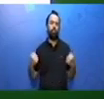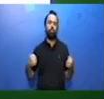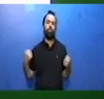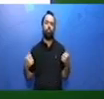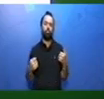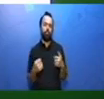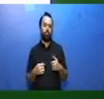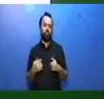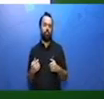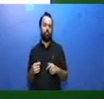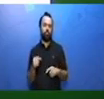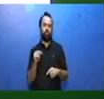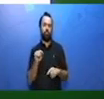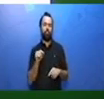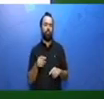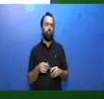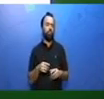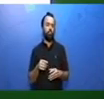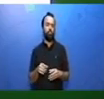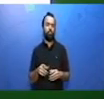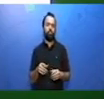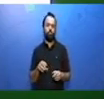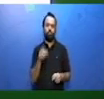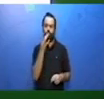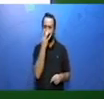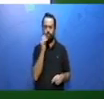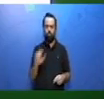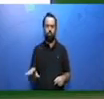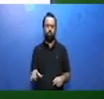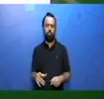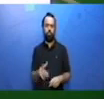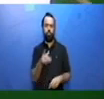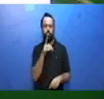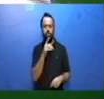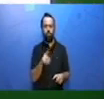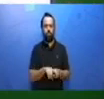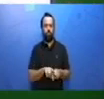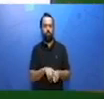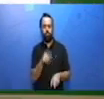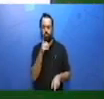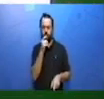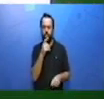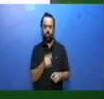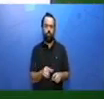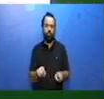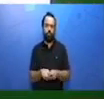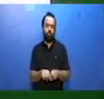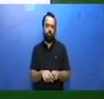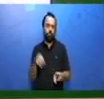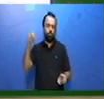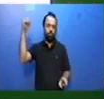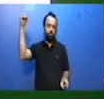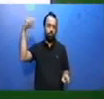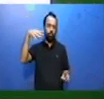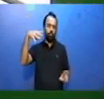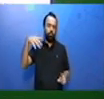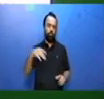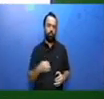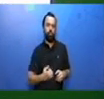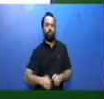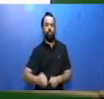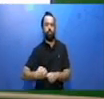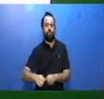lixo? Como conseguir água para todos? Como iluminar as ruas e as casas? Quem vai limpar